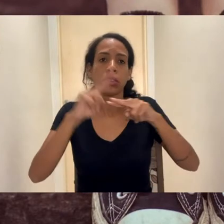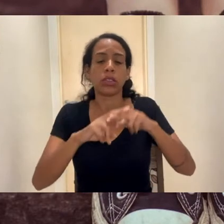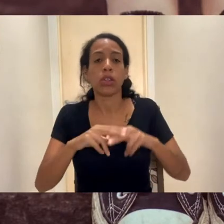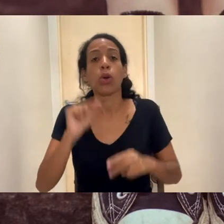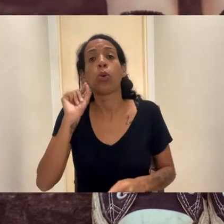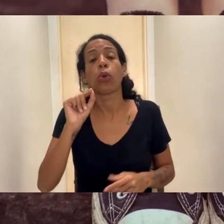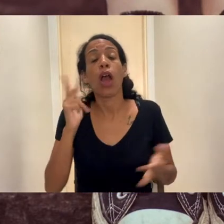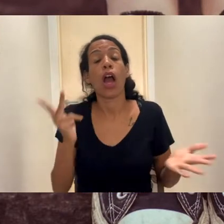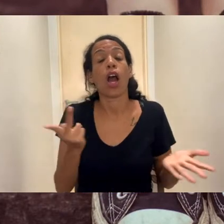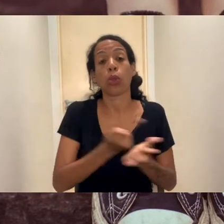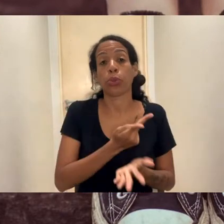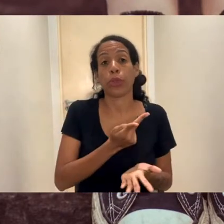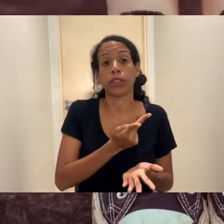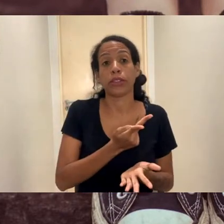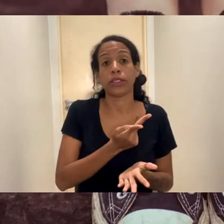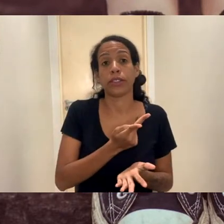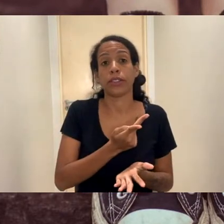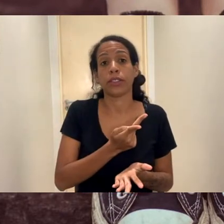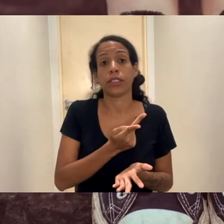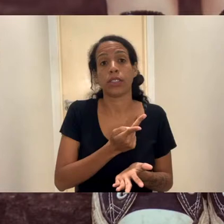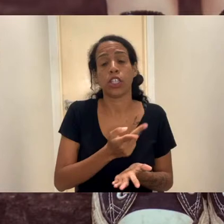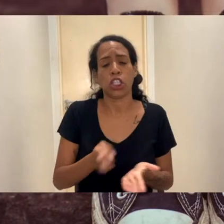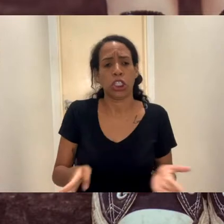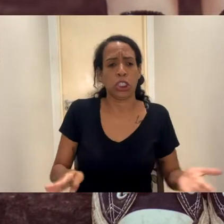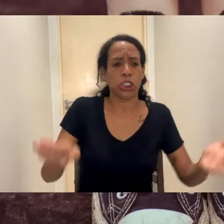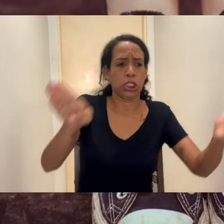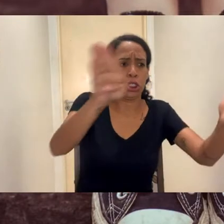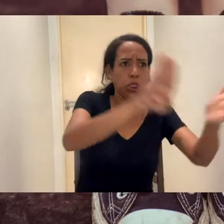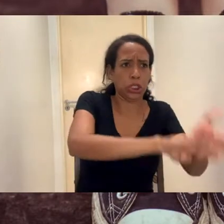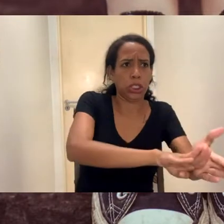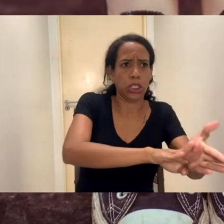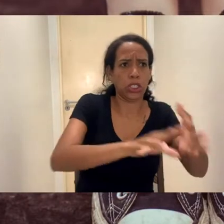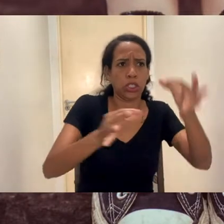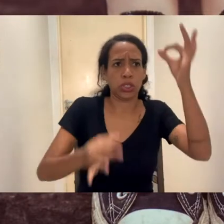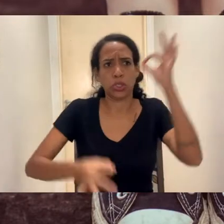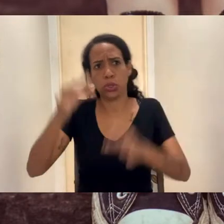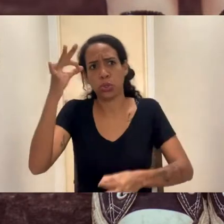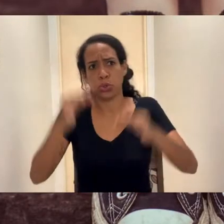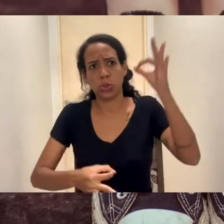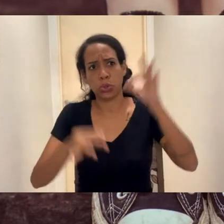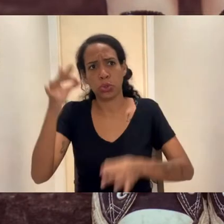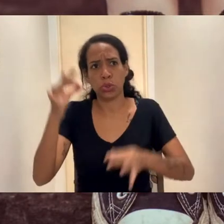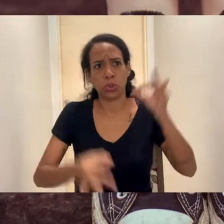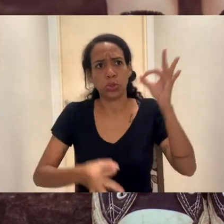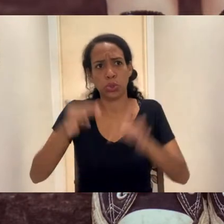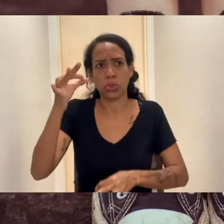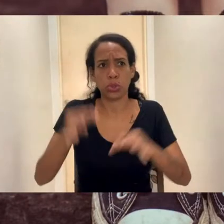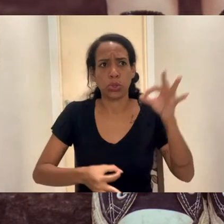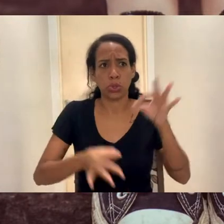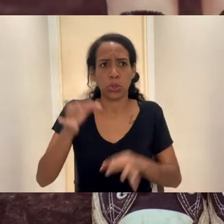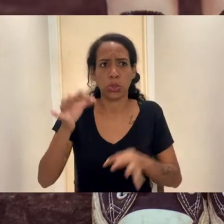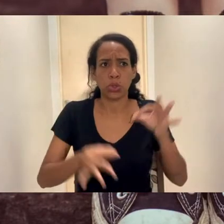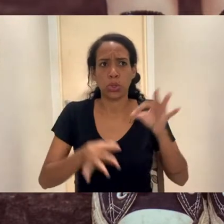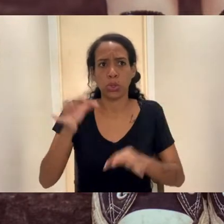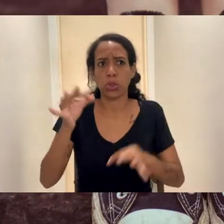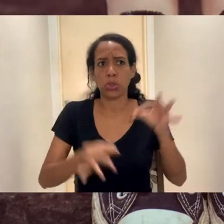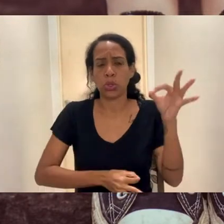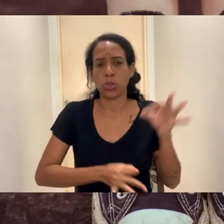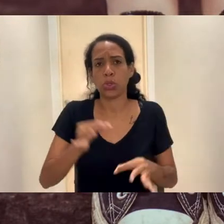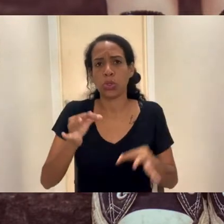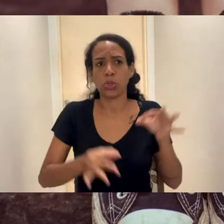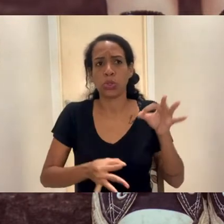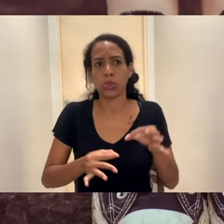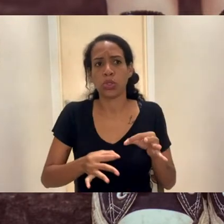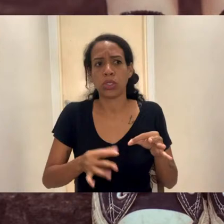que acontece é que quando isso chega no sistema de justiça, né, quando isso chega, inclusive na legislação, há